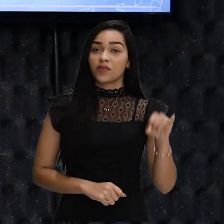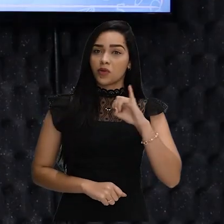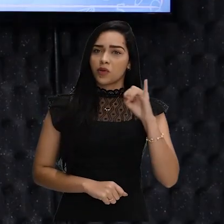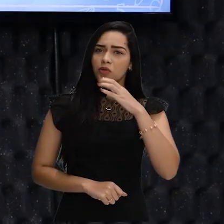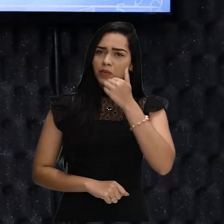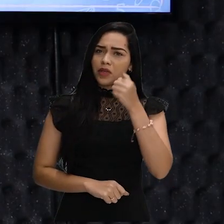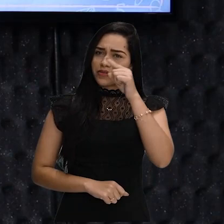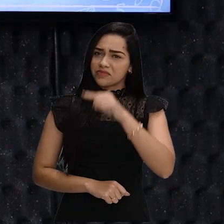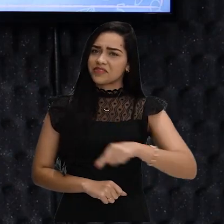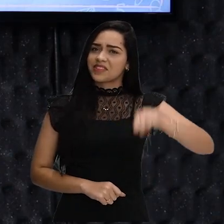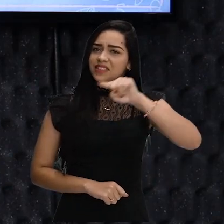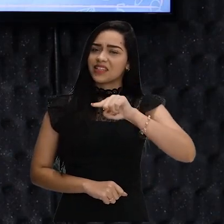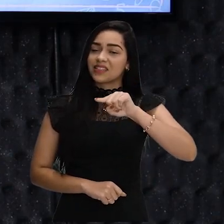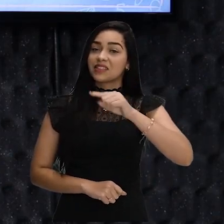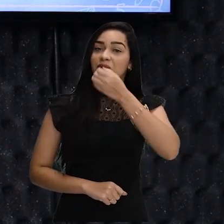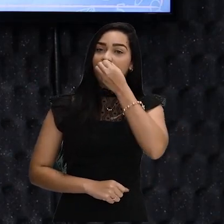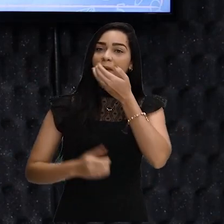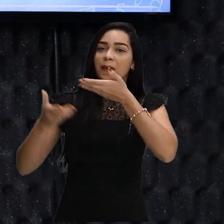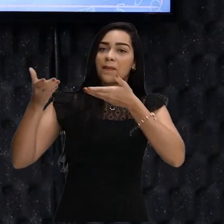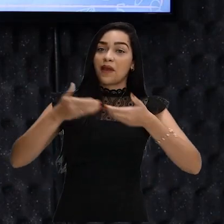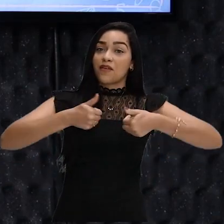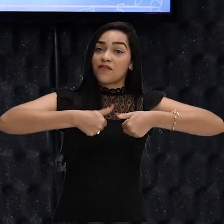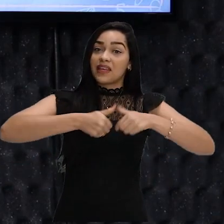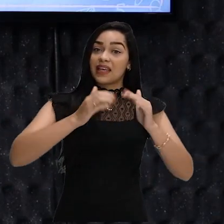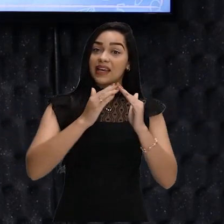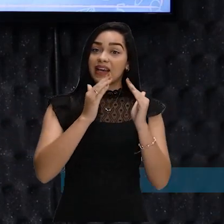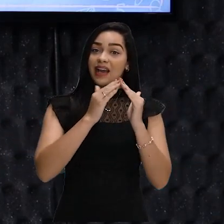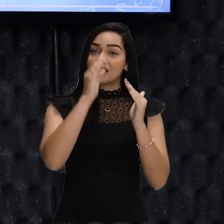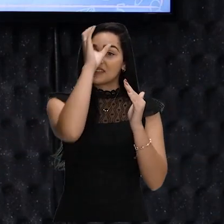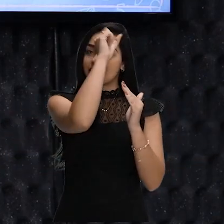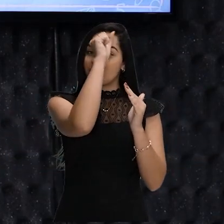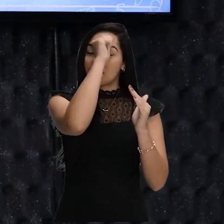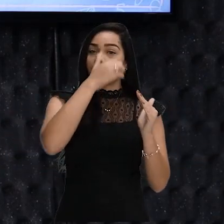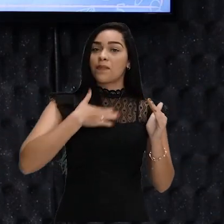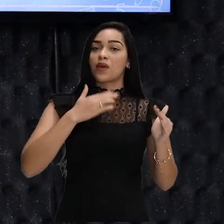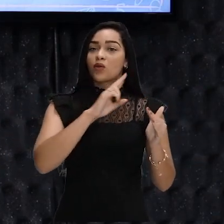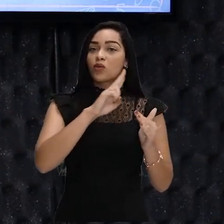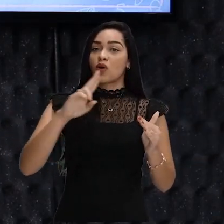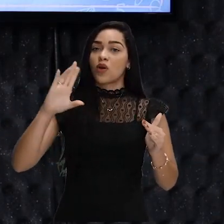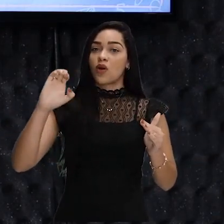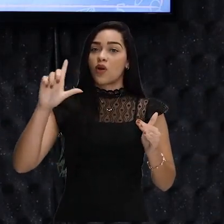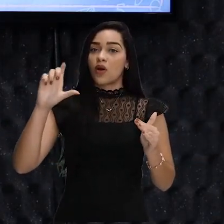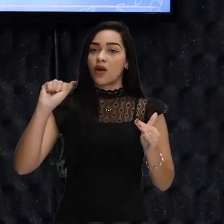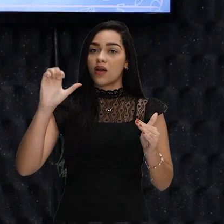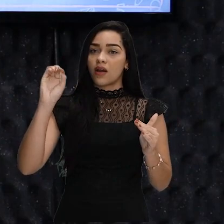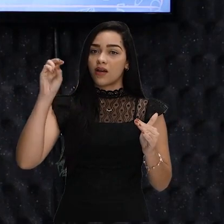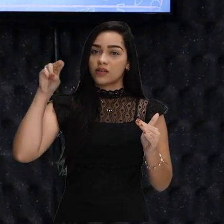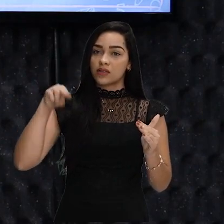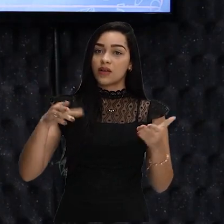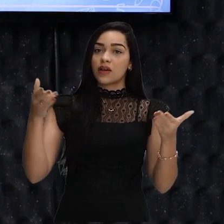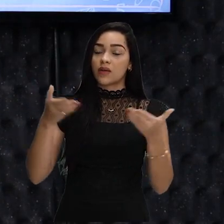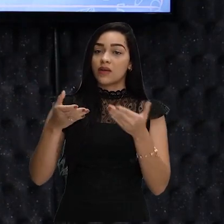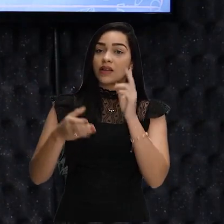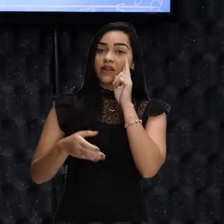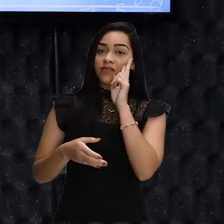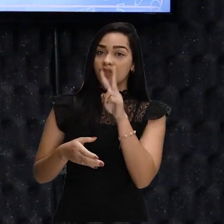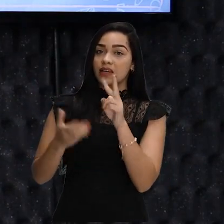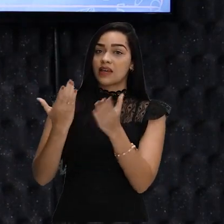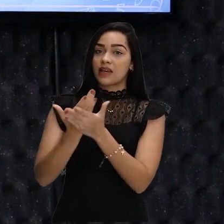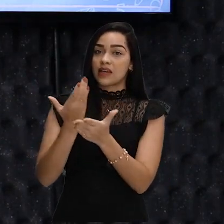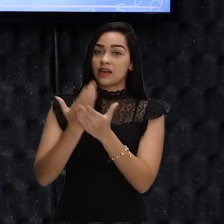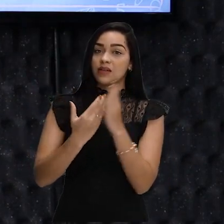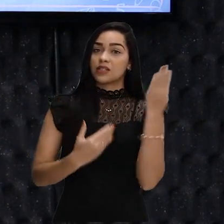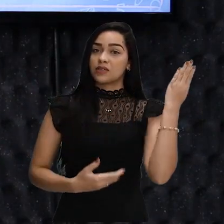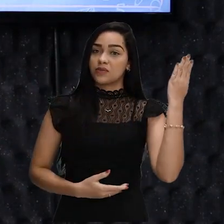Olá pessoal, tudo bem com vocês? Sejam bem-vindos ao Fique em Casa Aprendendo. Eu sou o professor Celso Ramos. Nós vamos assistir a aula agora de